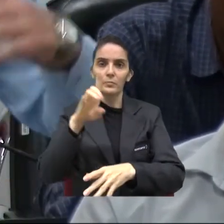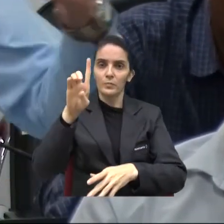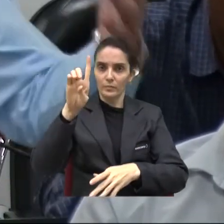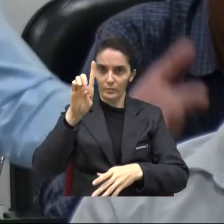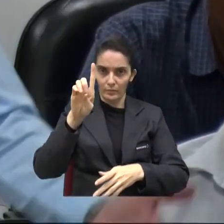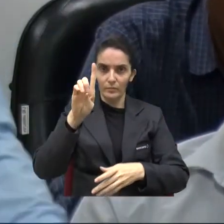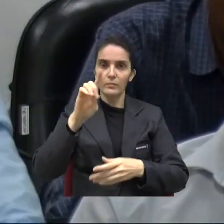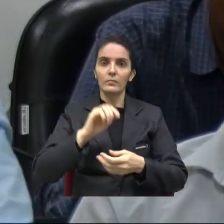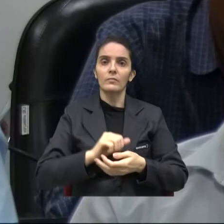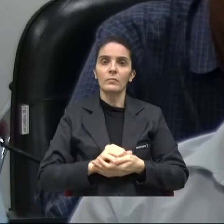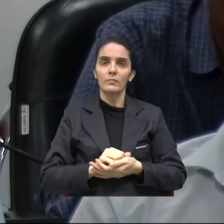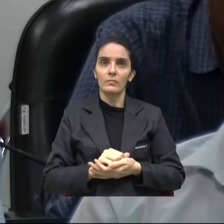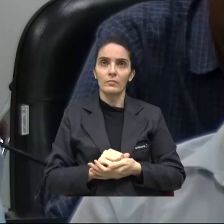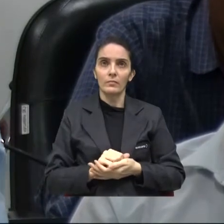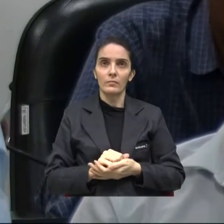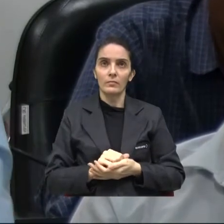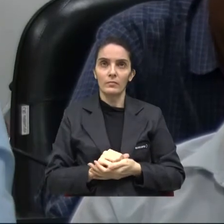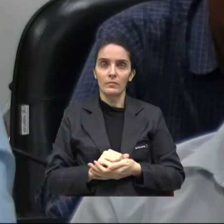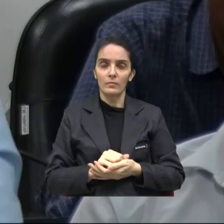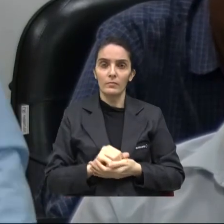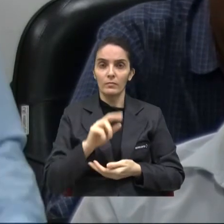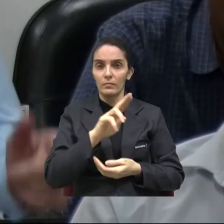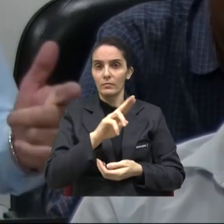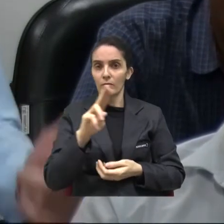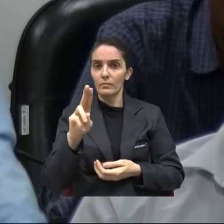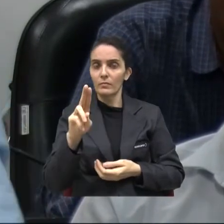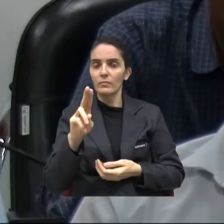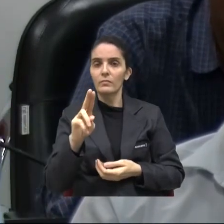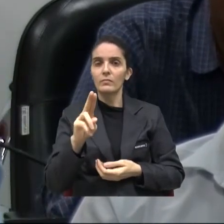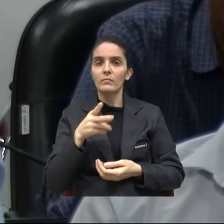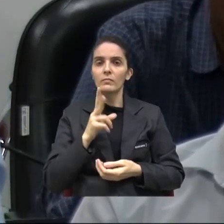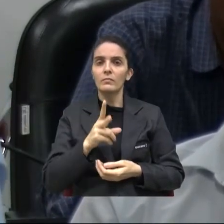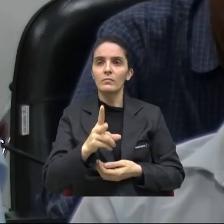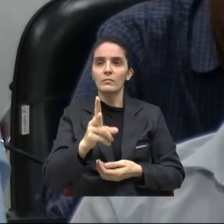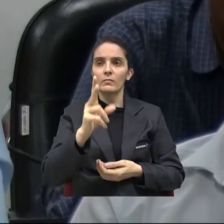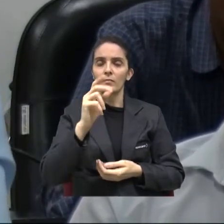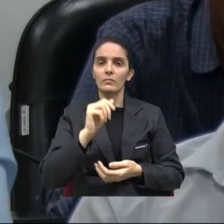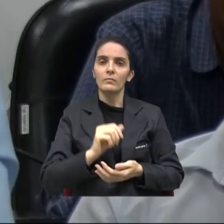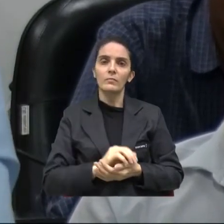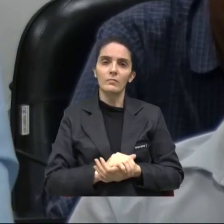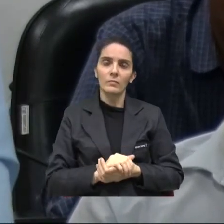mudou denominação aqui e ali, mas sempre dedicado à obra.